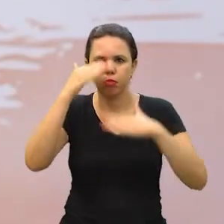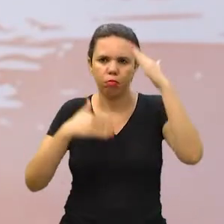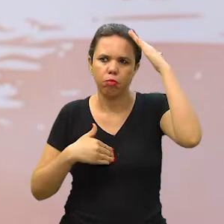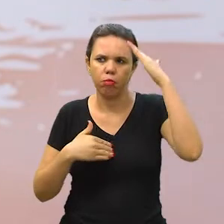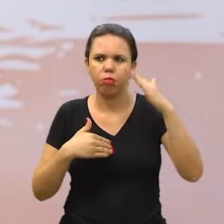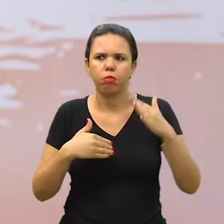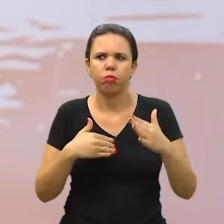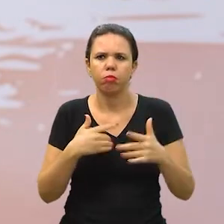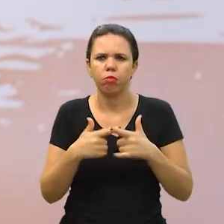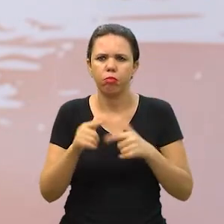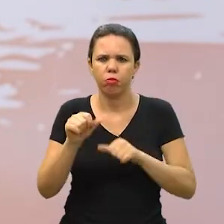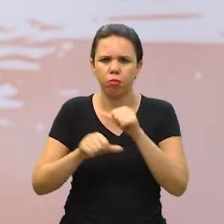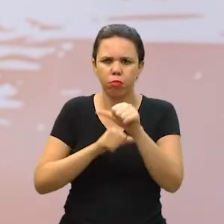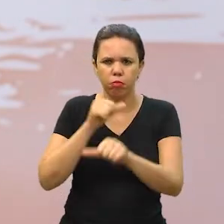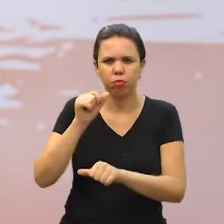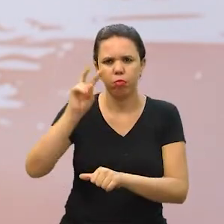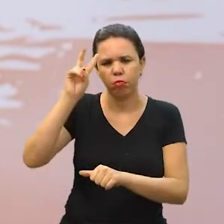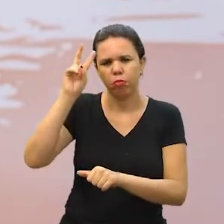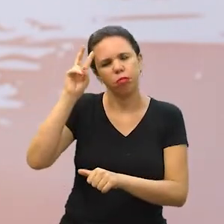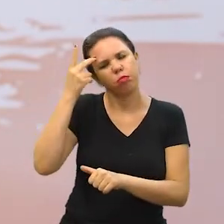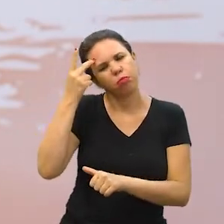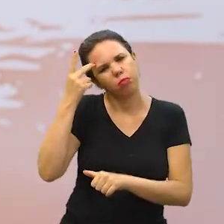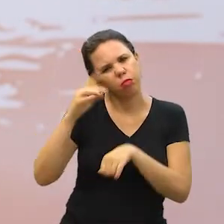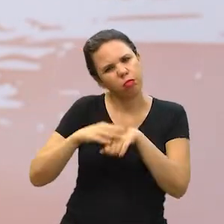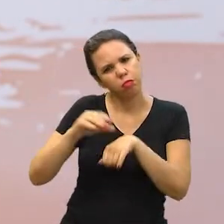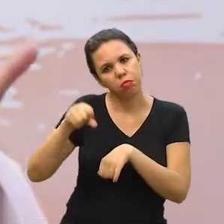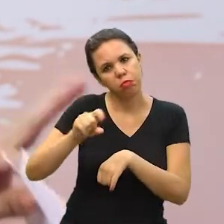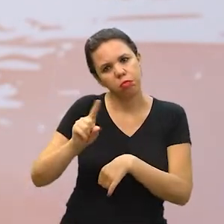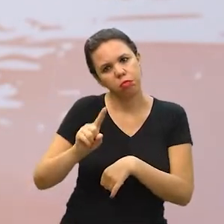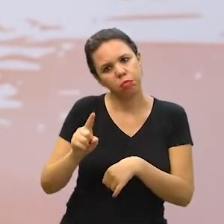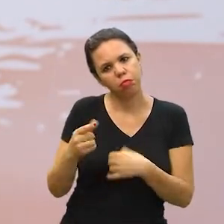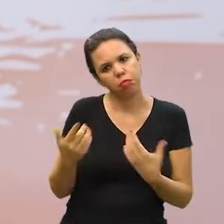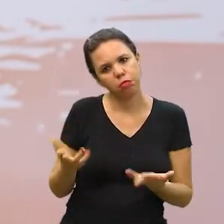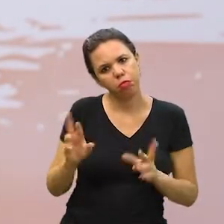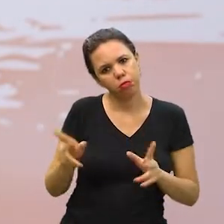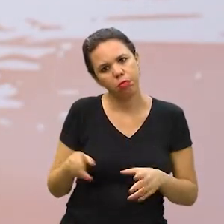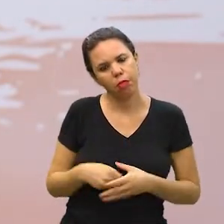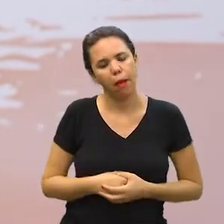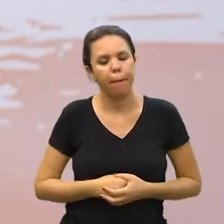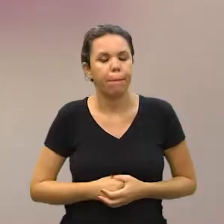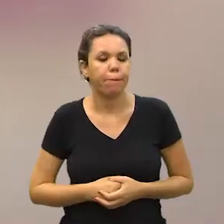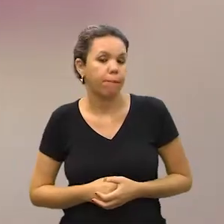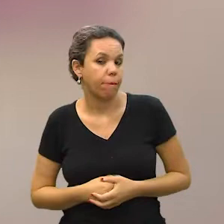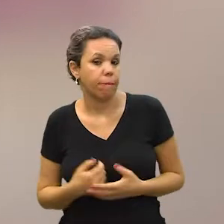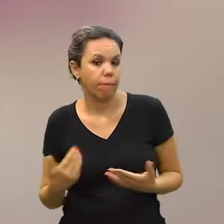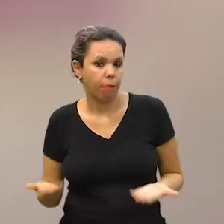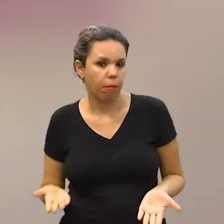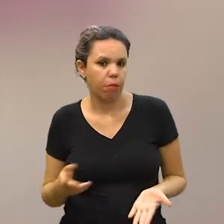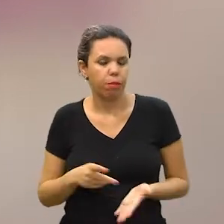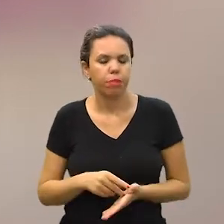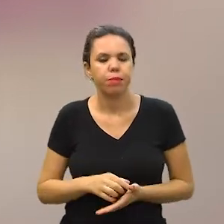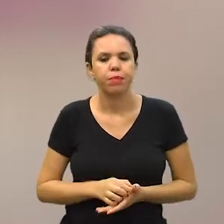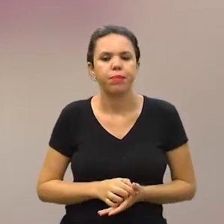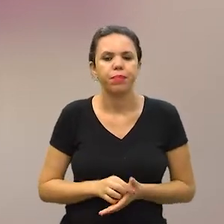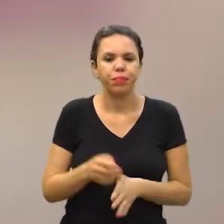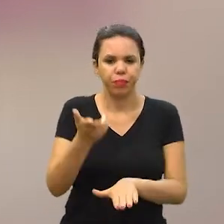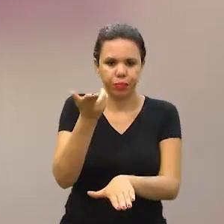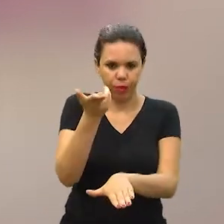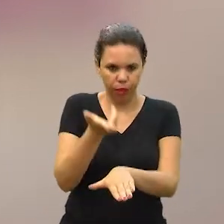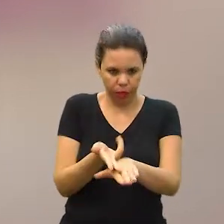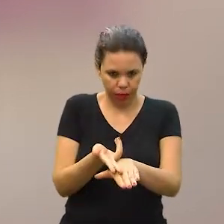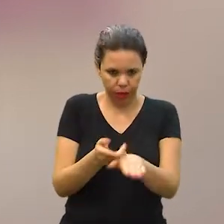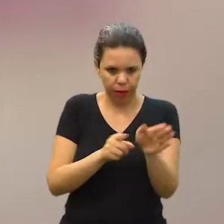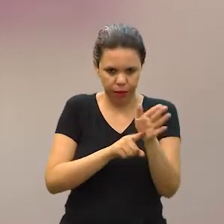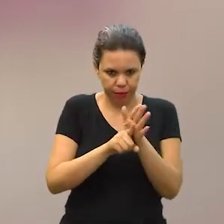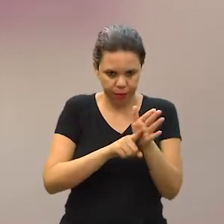transtorno, transtorno também é uma doença ou não? É diferente? Então, na verdade, na psiquiatria a